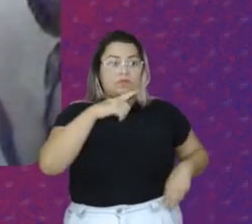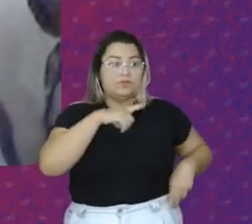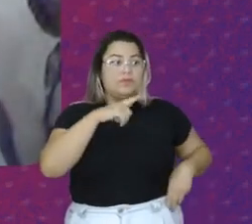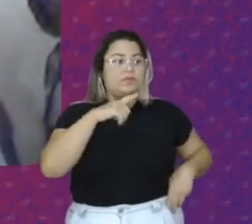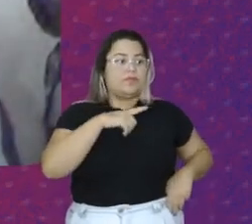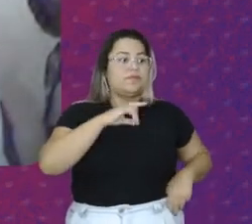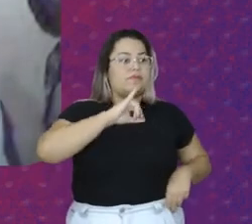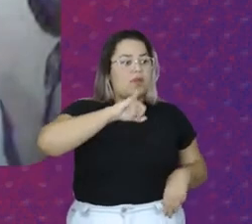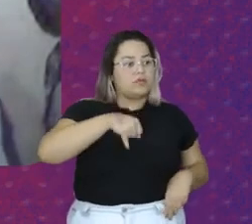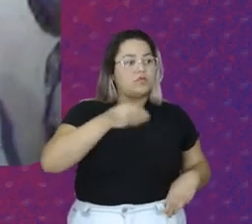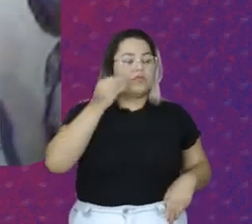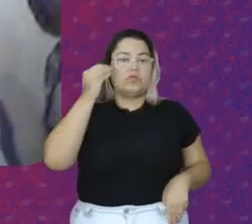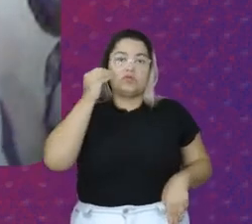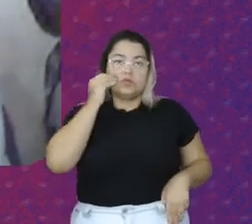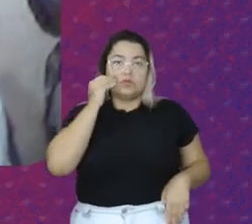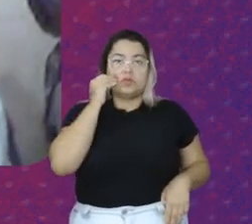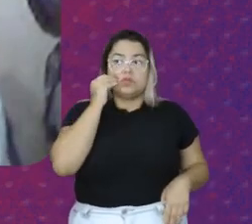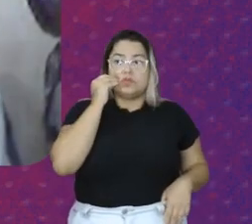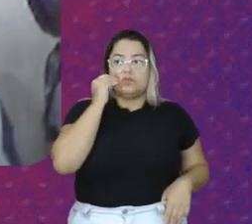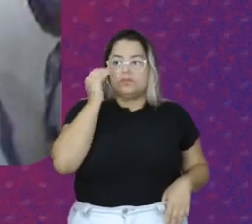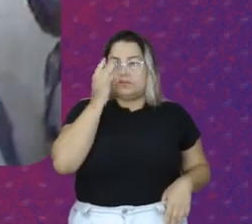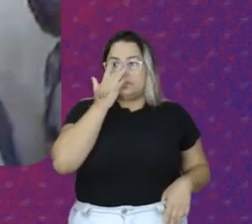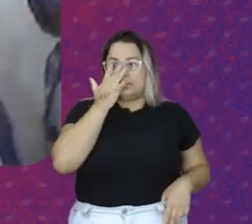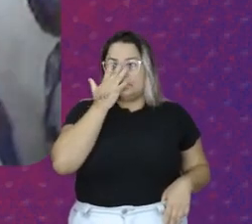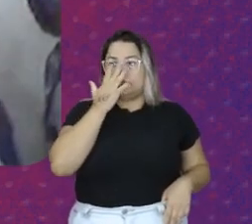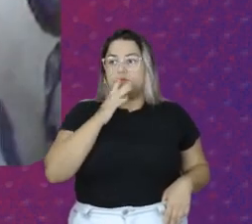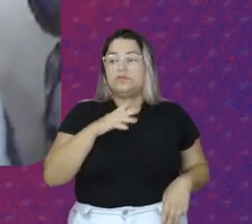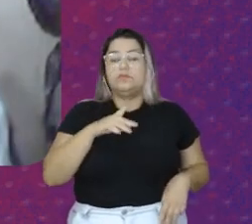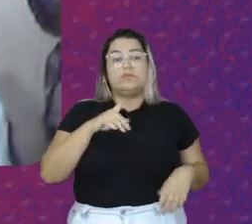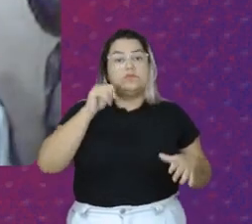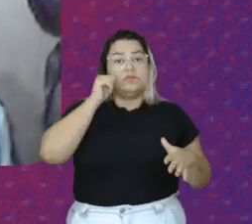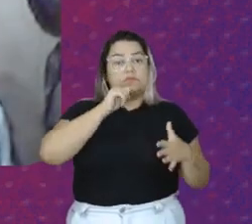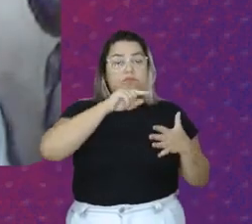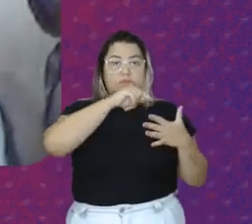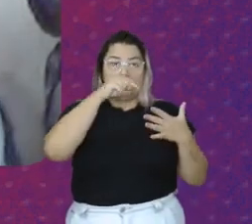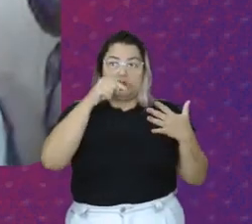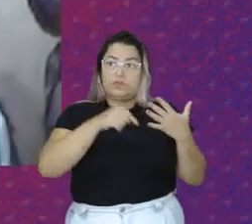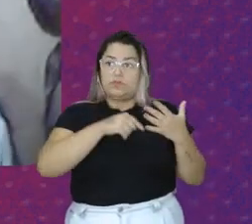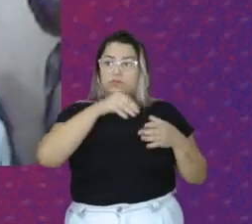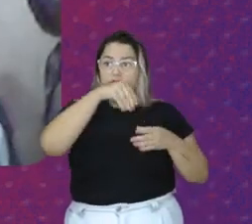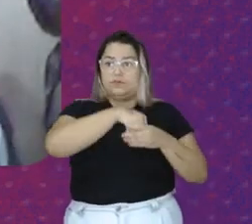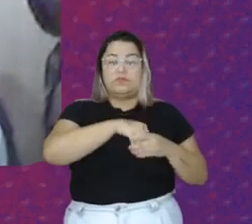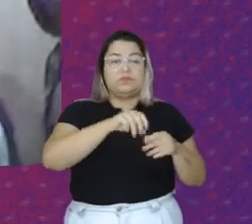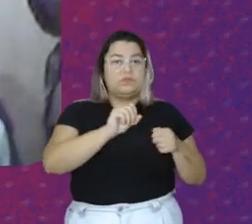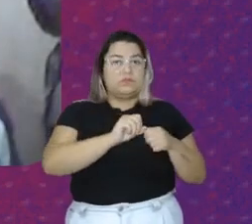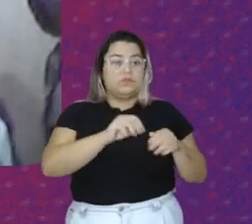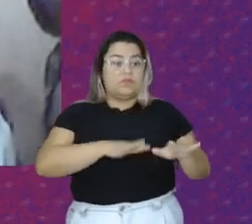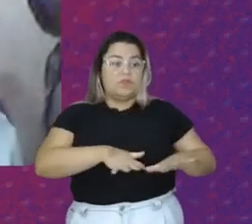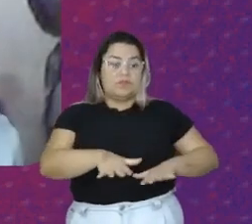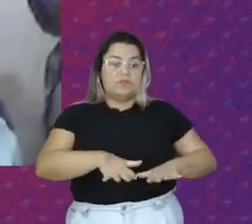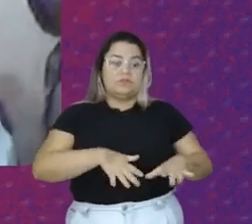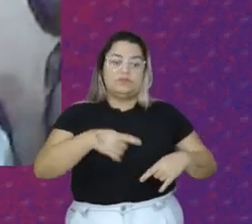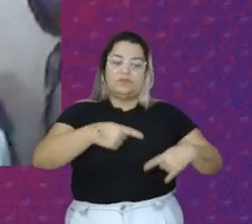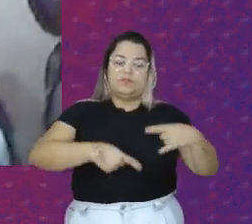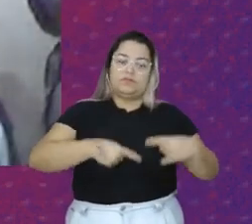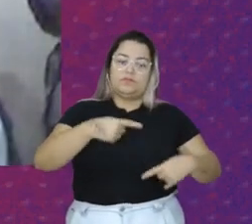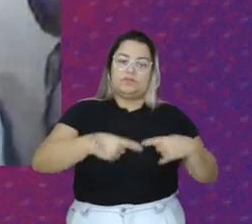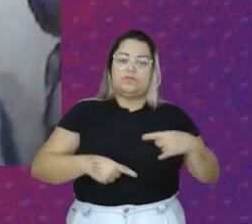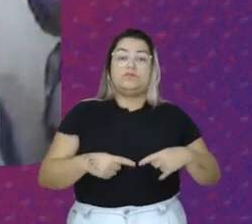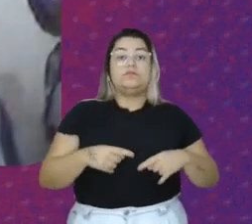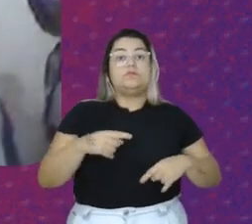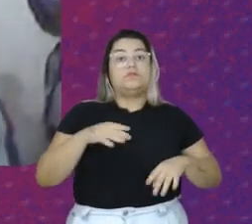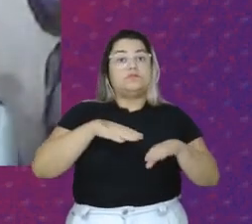essas oportunidades de, através do Elas por Elas, fazer esse movimento, discutir com a